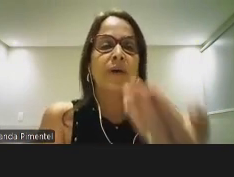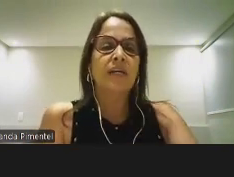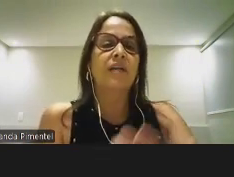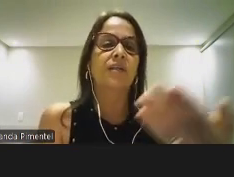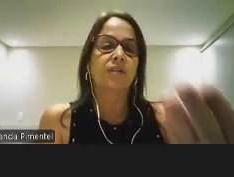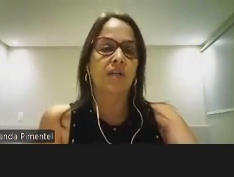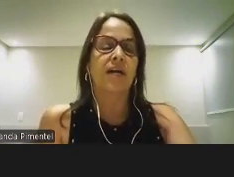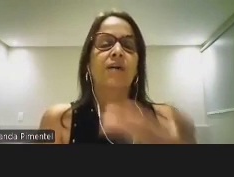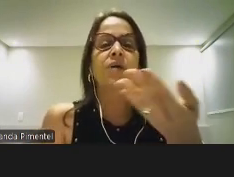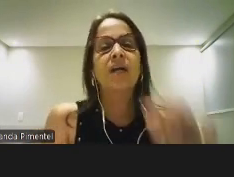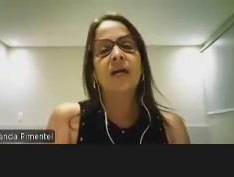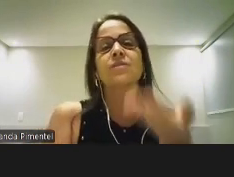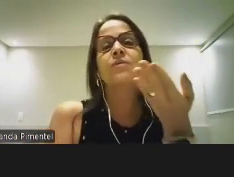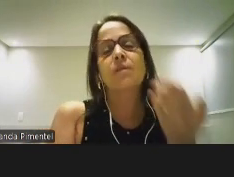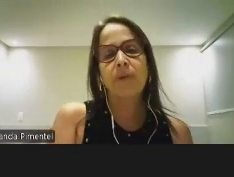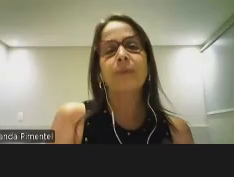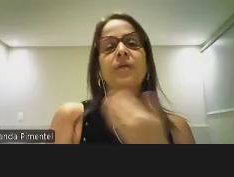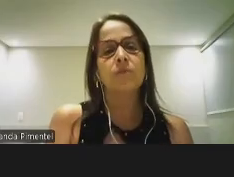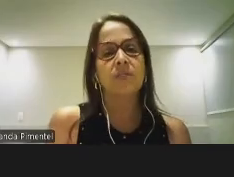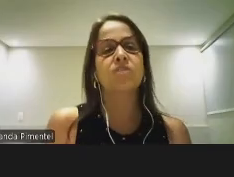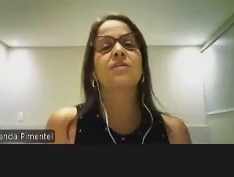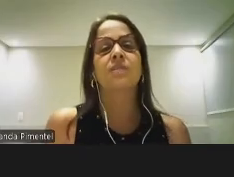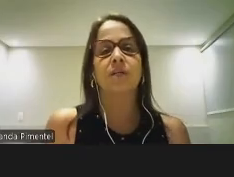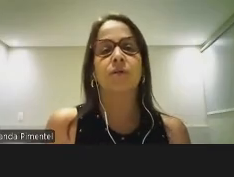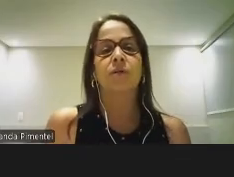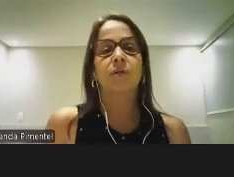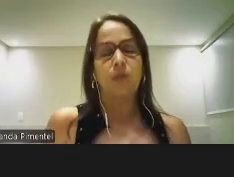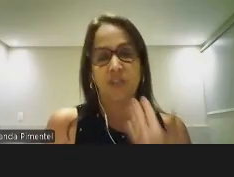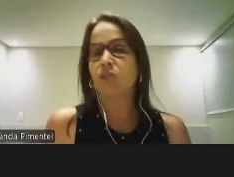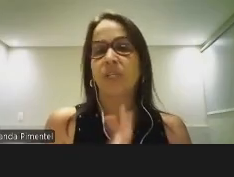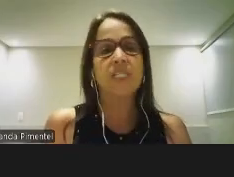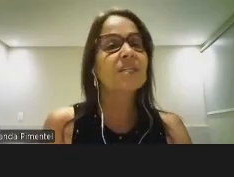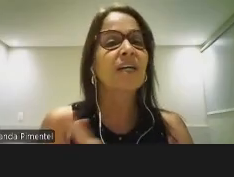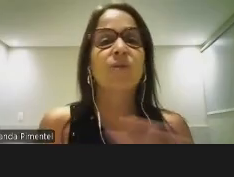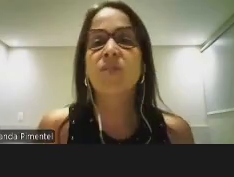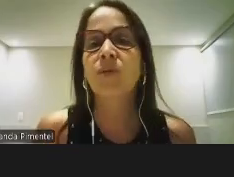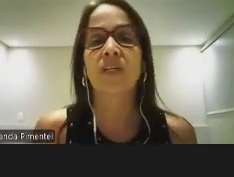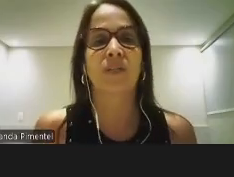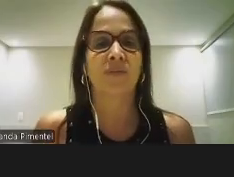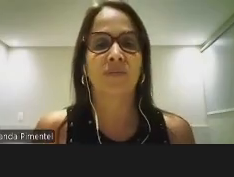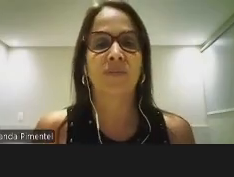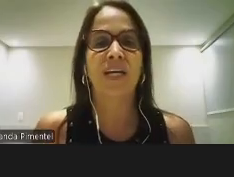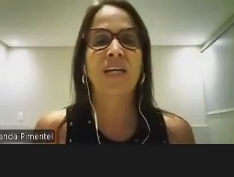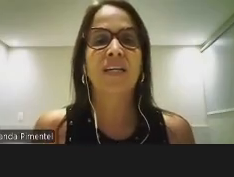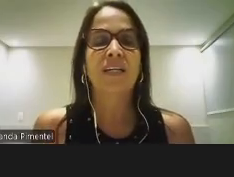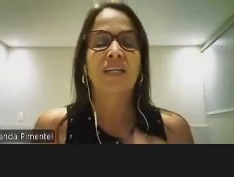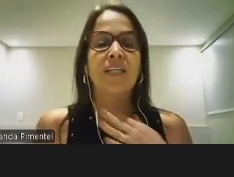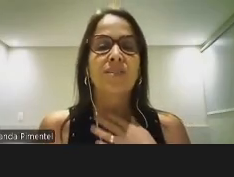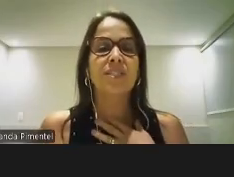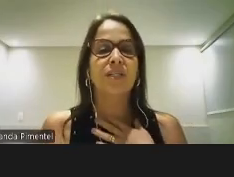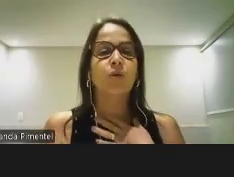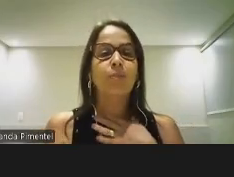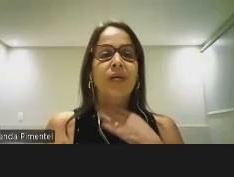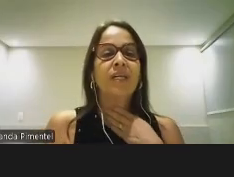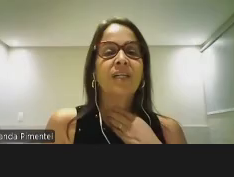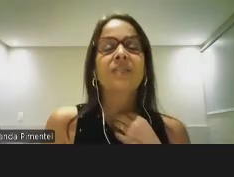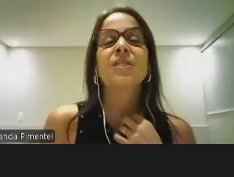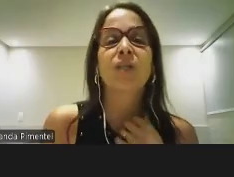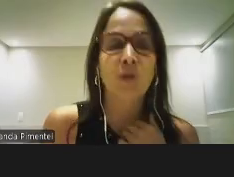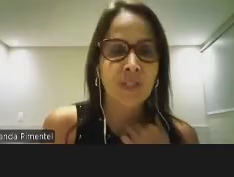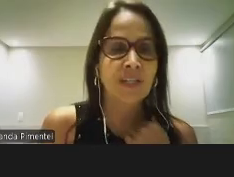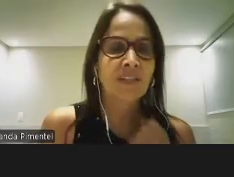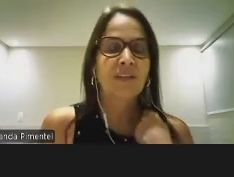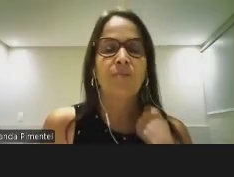ajudar com o aparelho intraoral, caso o CPAP não seja aceito, porque a gente precisa reduzir o dano, né? Então, assim, estou